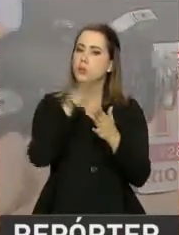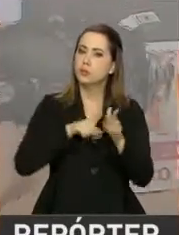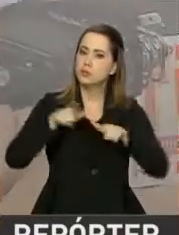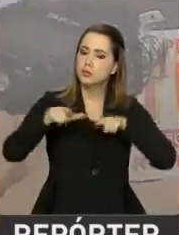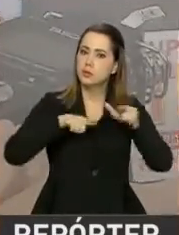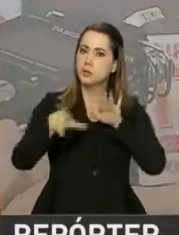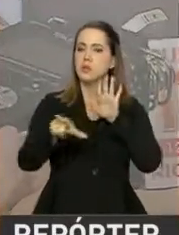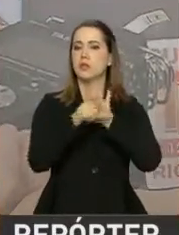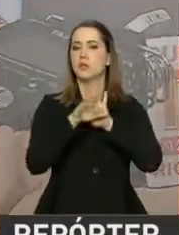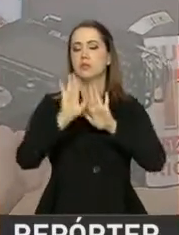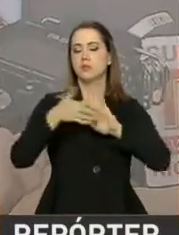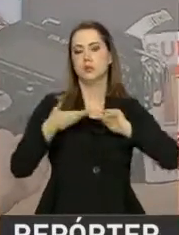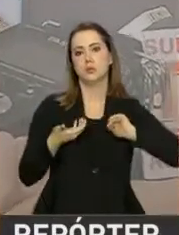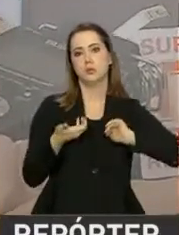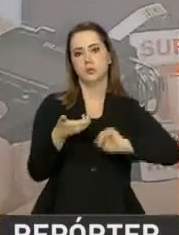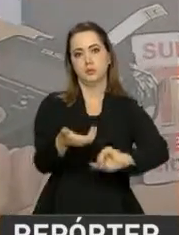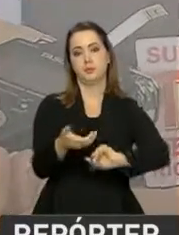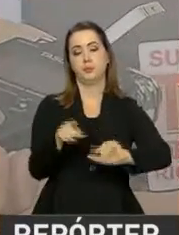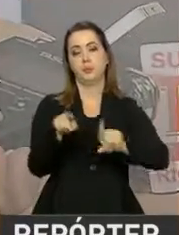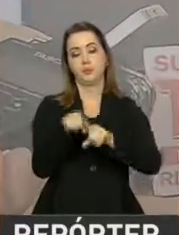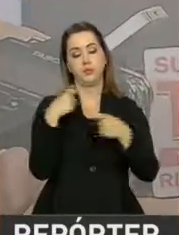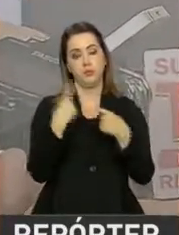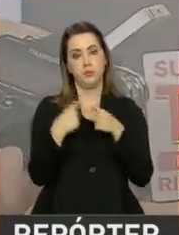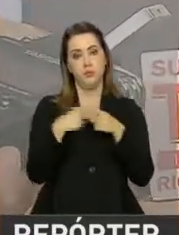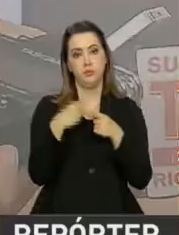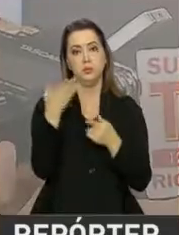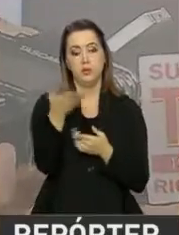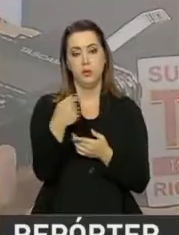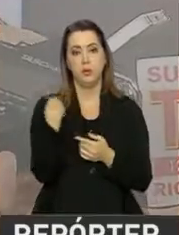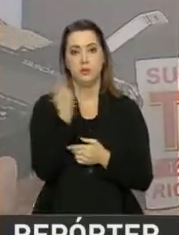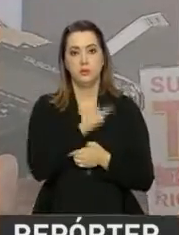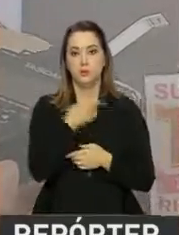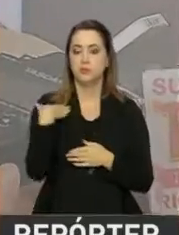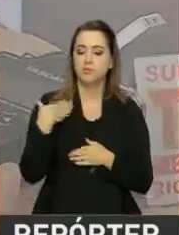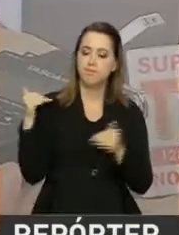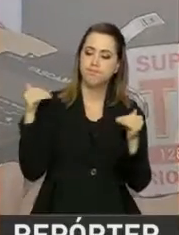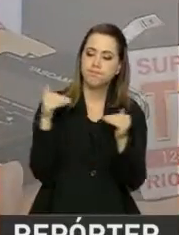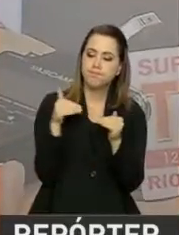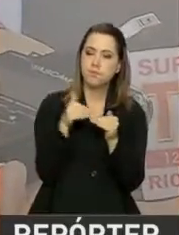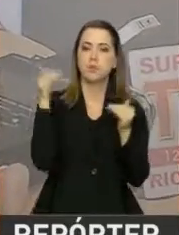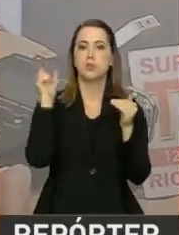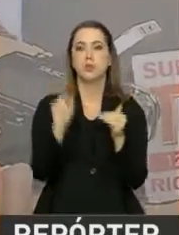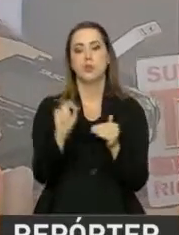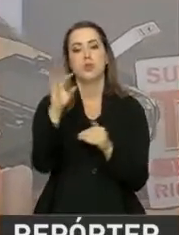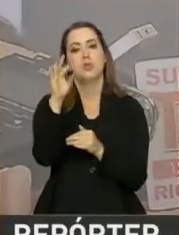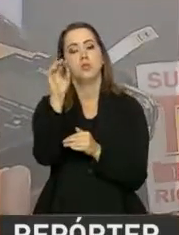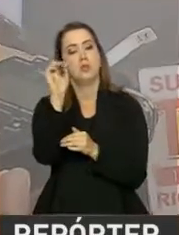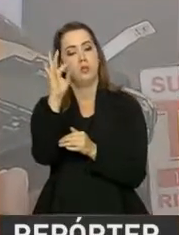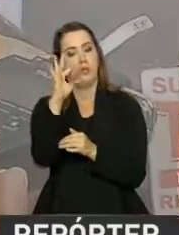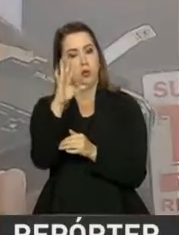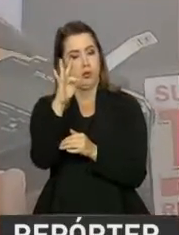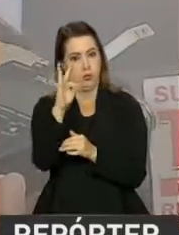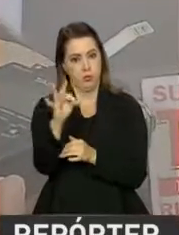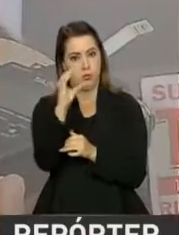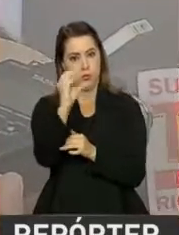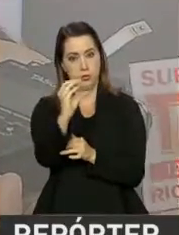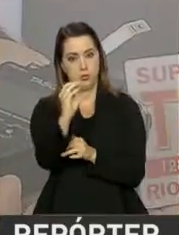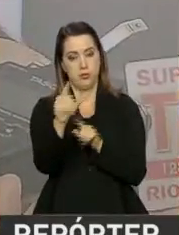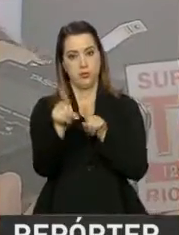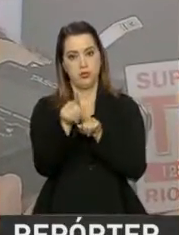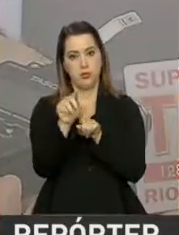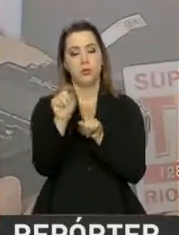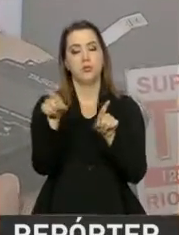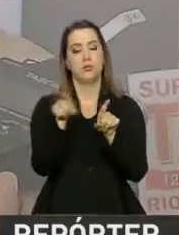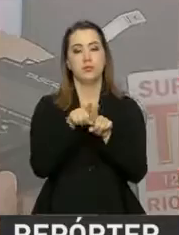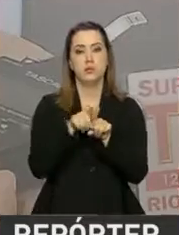que foram aprovadas pelo congresso nacional e por isso vimos firmado convênio com o Tribunal de Contas e já nos trouxe as primeiras